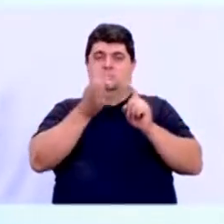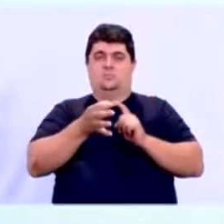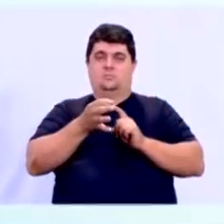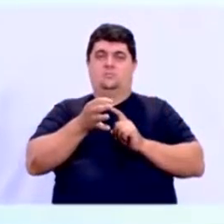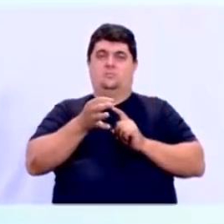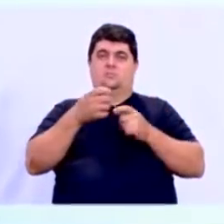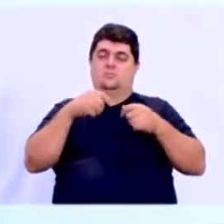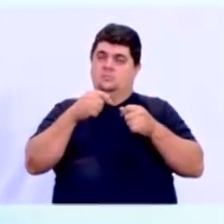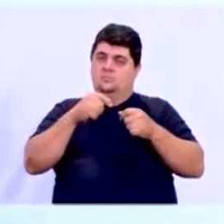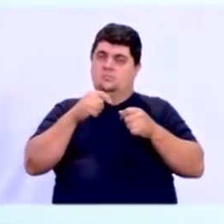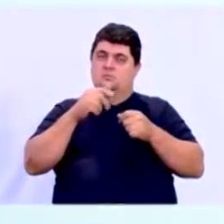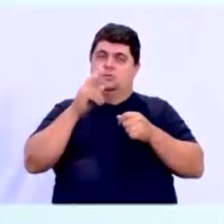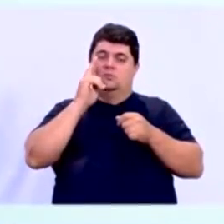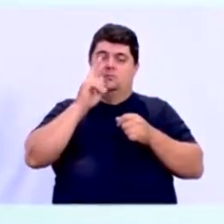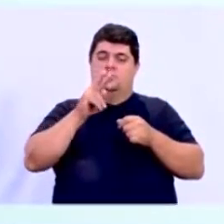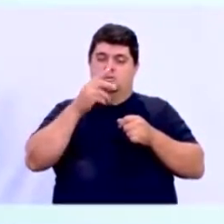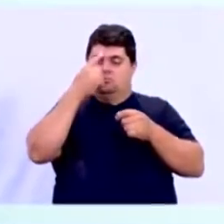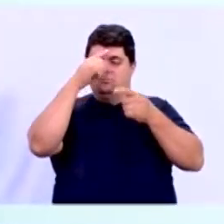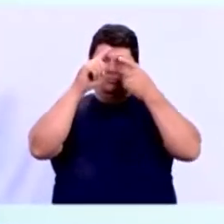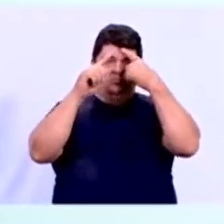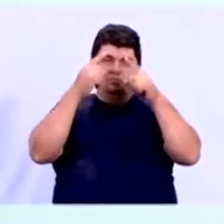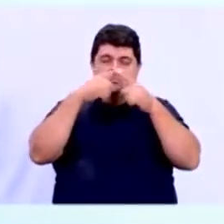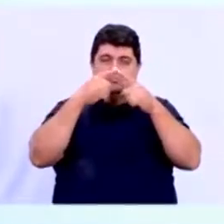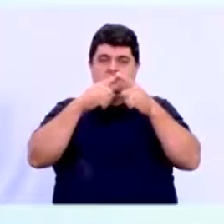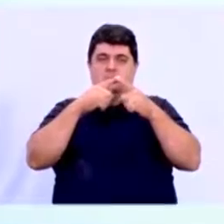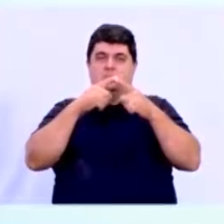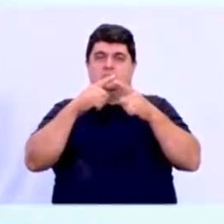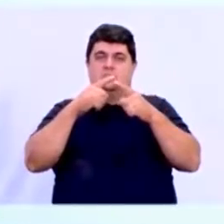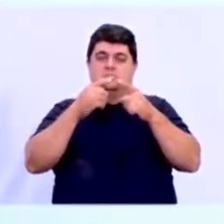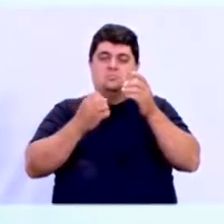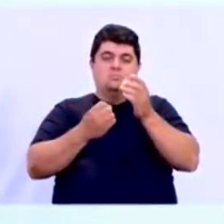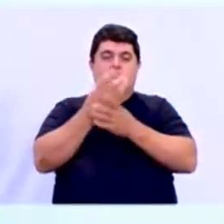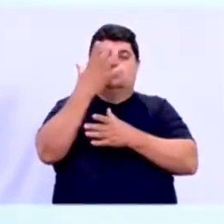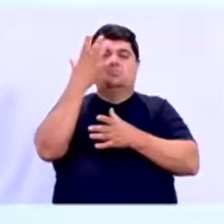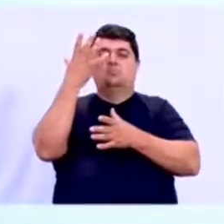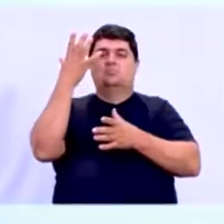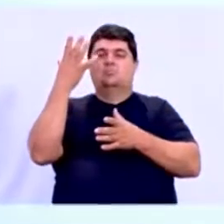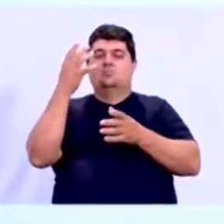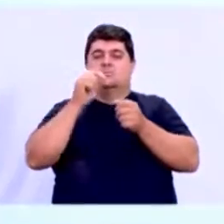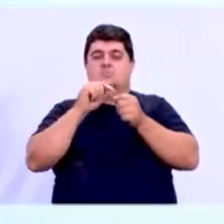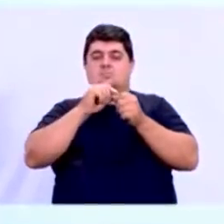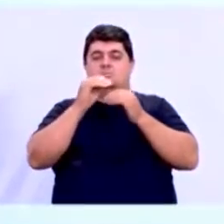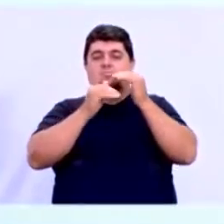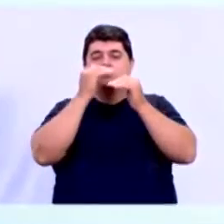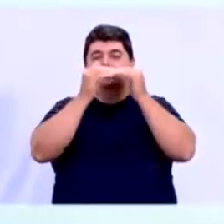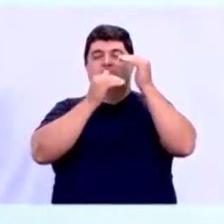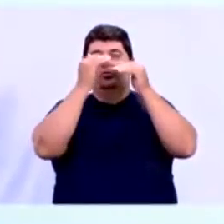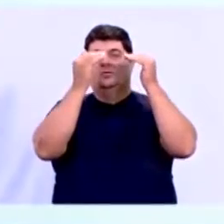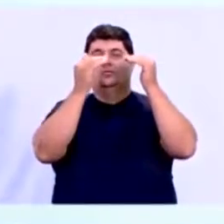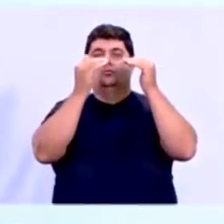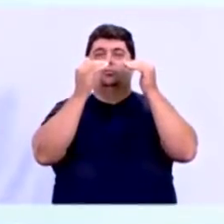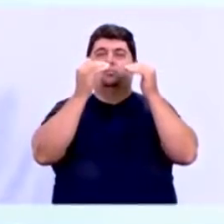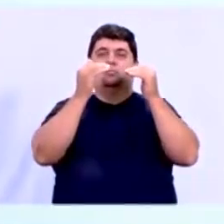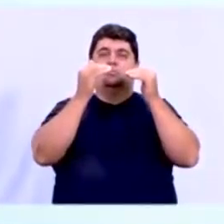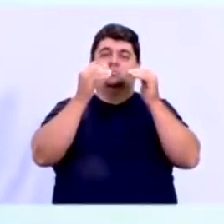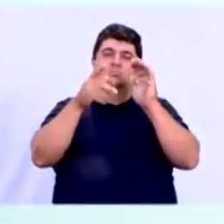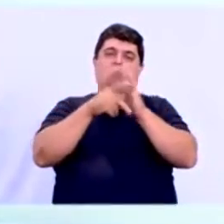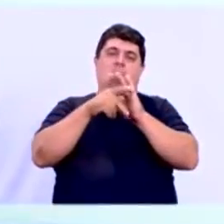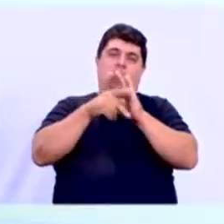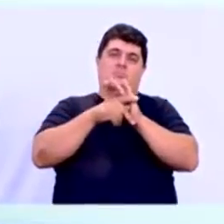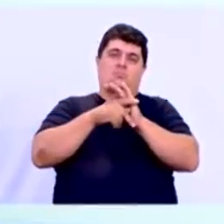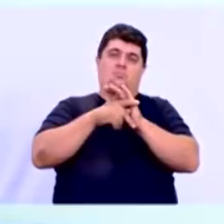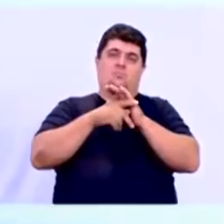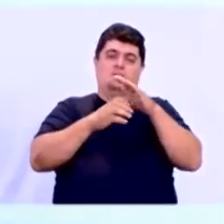Então é preciso que você utilize da criatividade, porque eu peço para você desenvolver um negócio. Então esse negócio não necessariamente vai ser